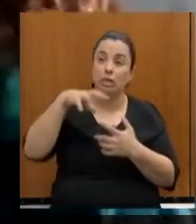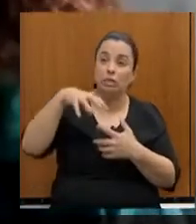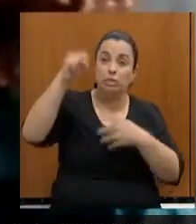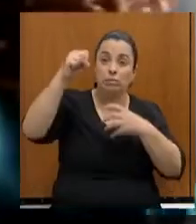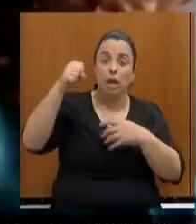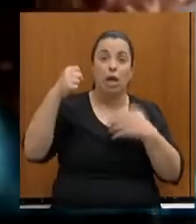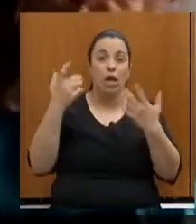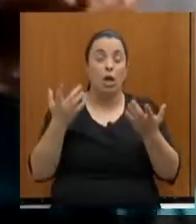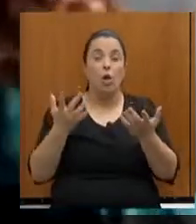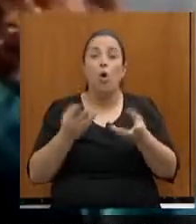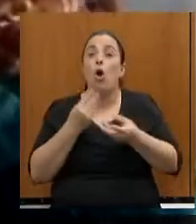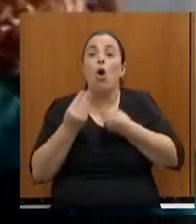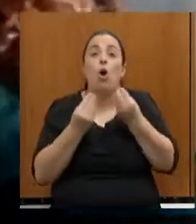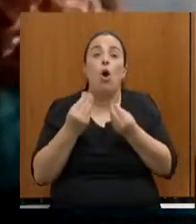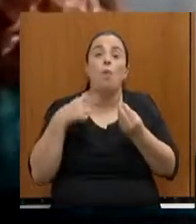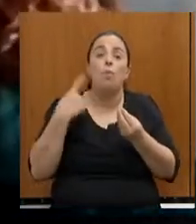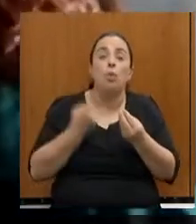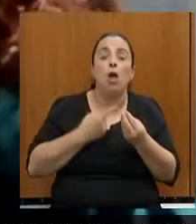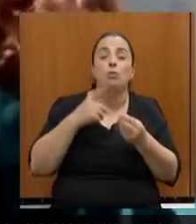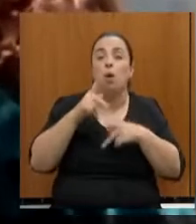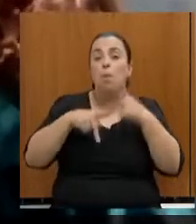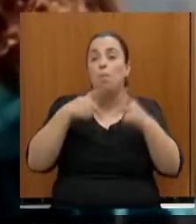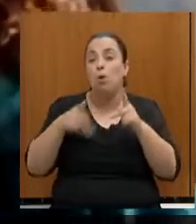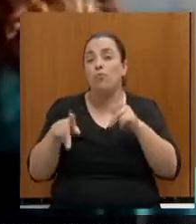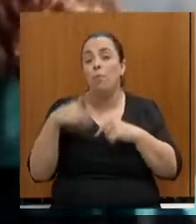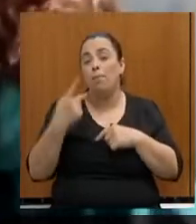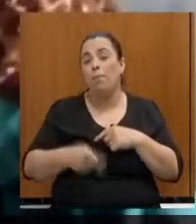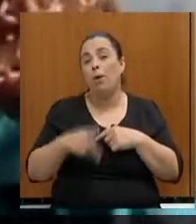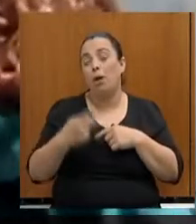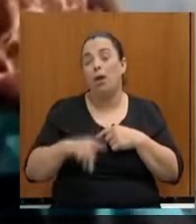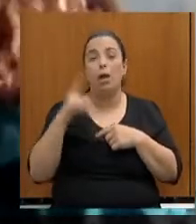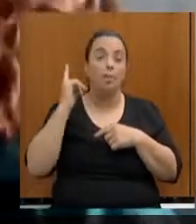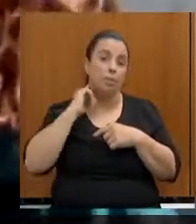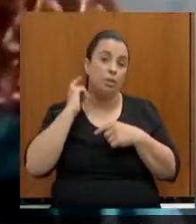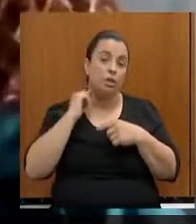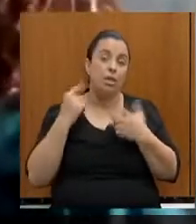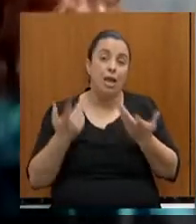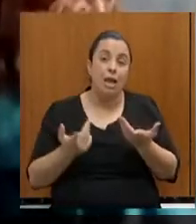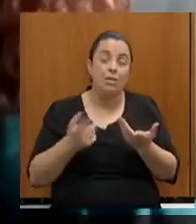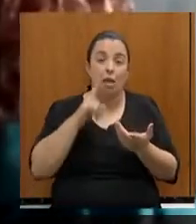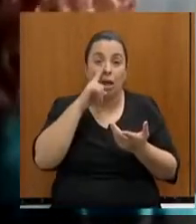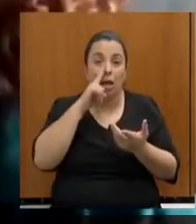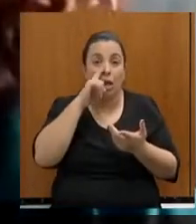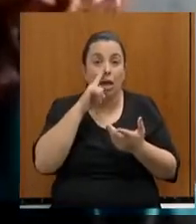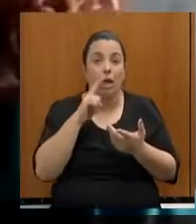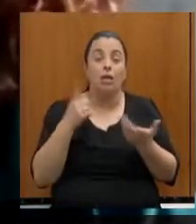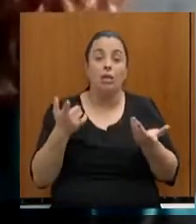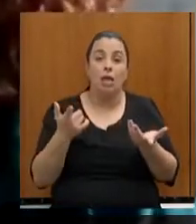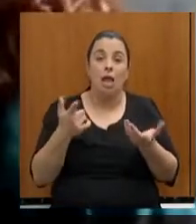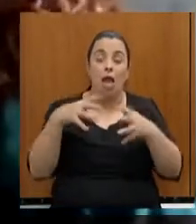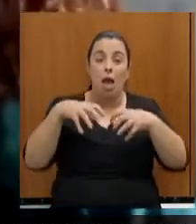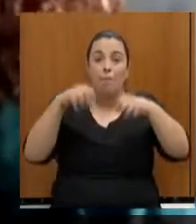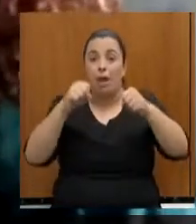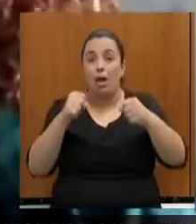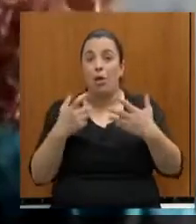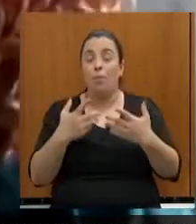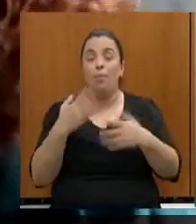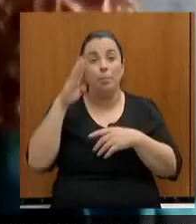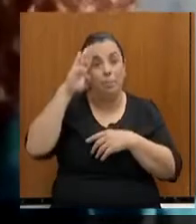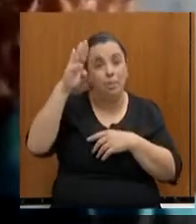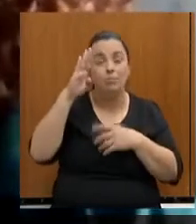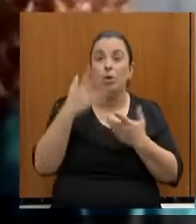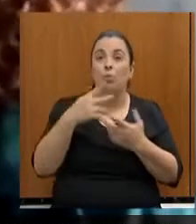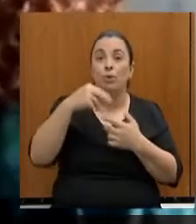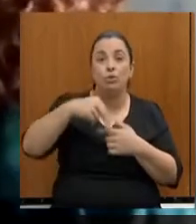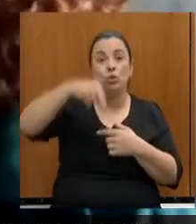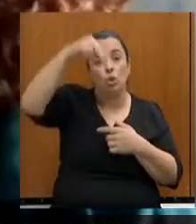fica nós mineiros mineiros com essa preocupação eminente risco de apagar o de clínicas e Vera principalmente no semiárido Mineiro é o norte